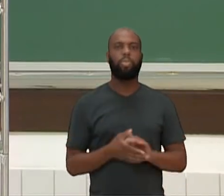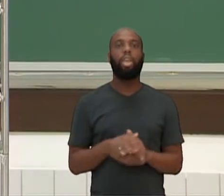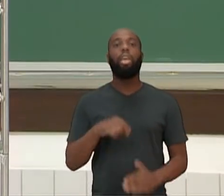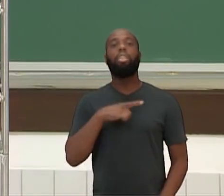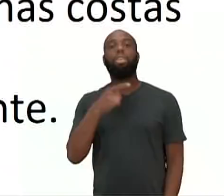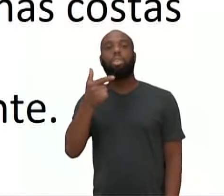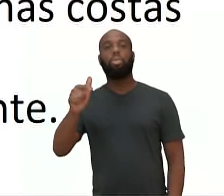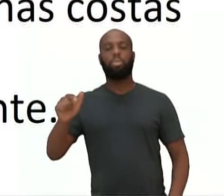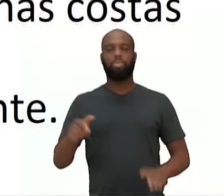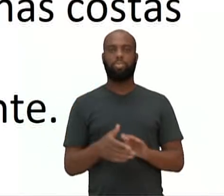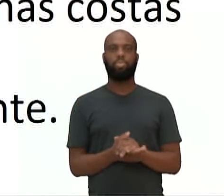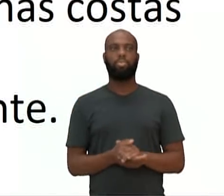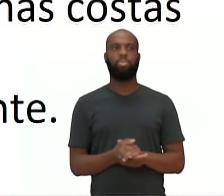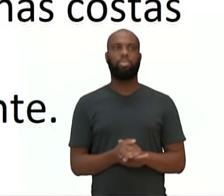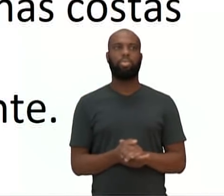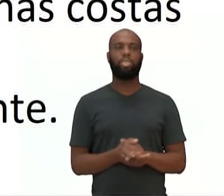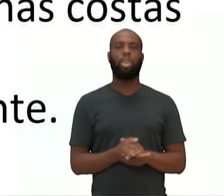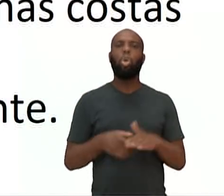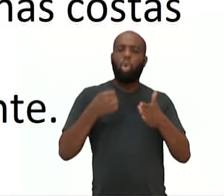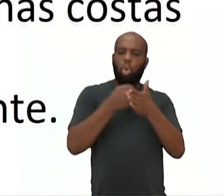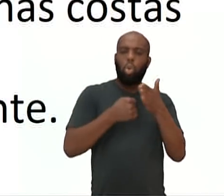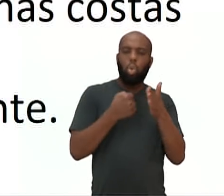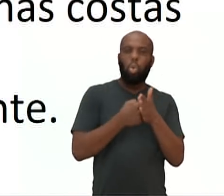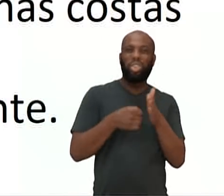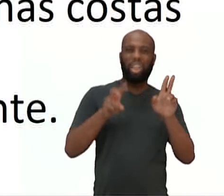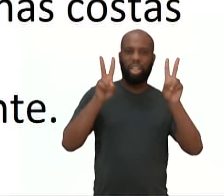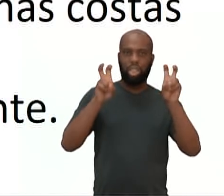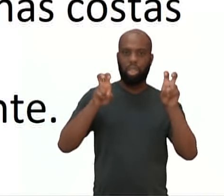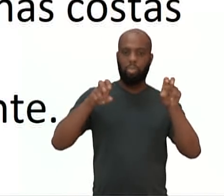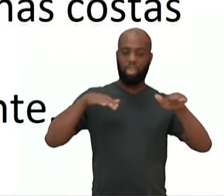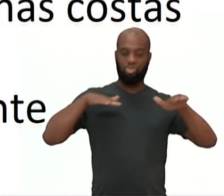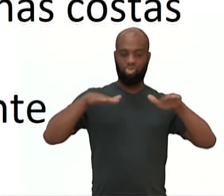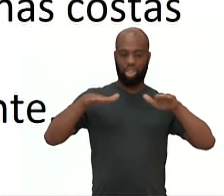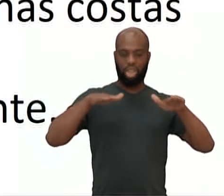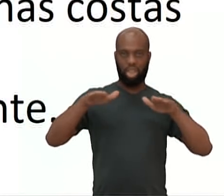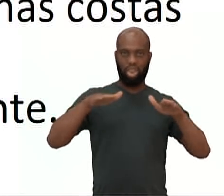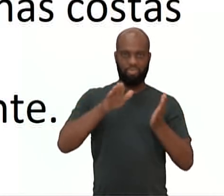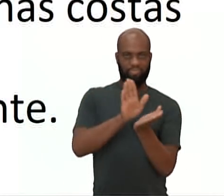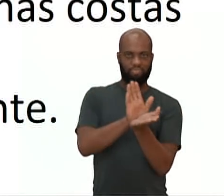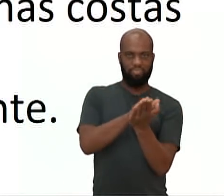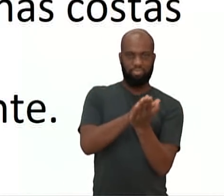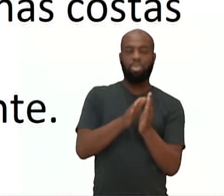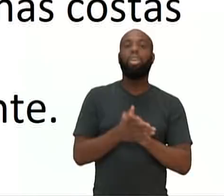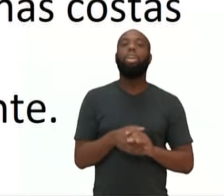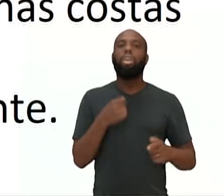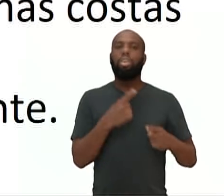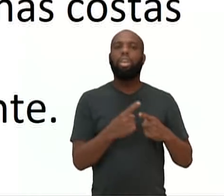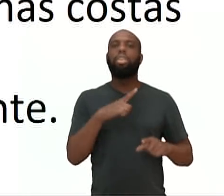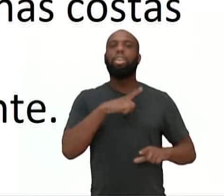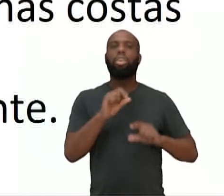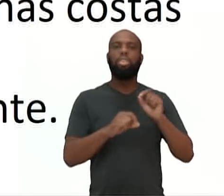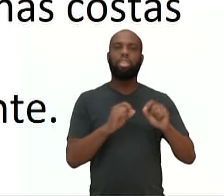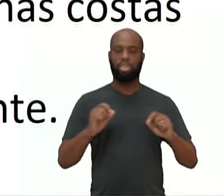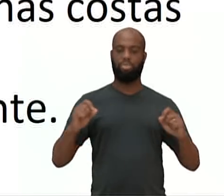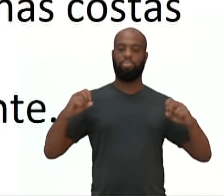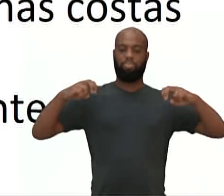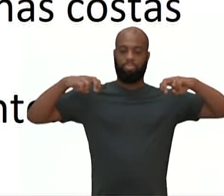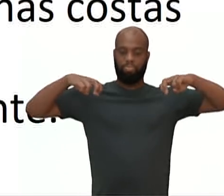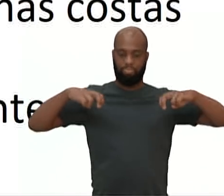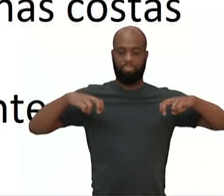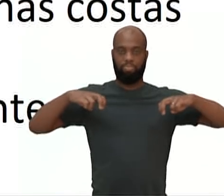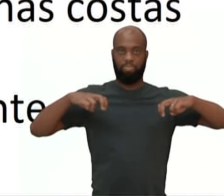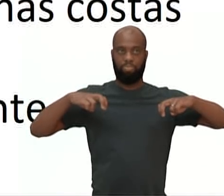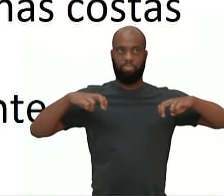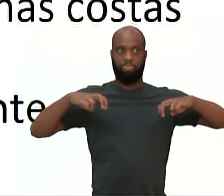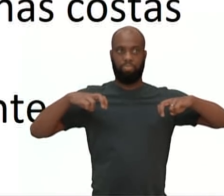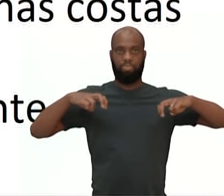Outra, luta dos jacarés, né? O participante deve ficar de frente um para o outro, sempre em dupla, em 4